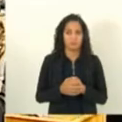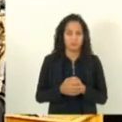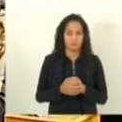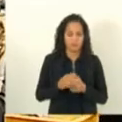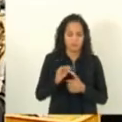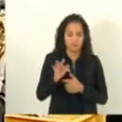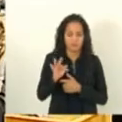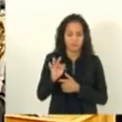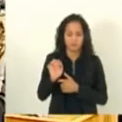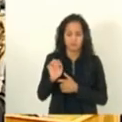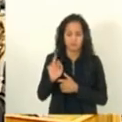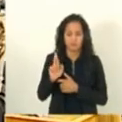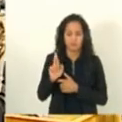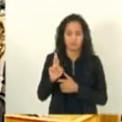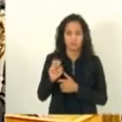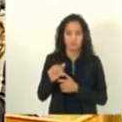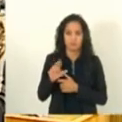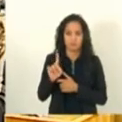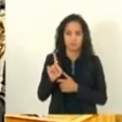Fernando, Fernando.